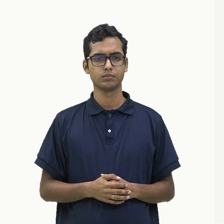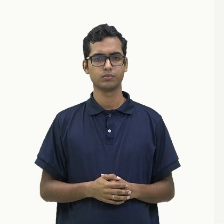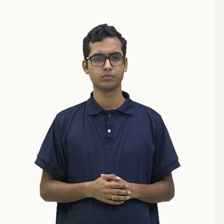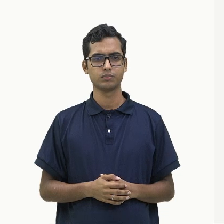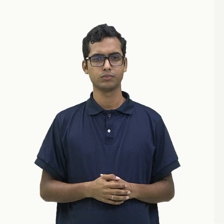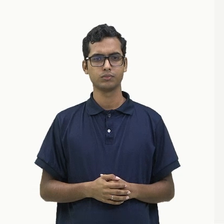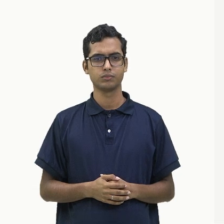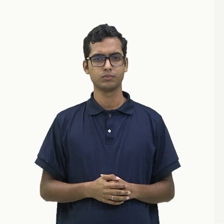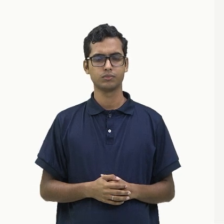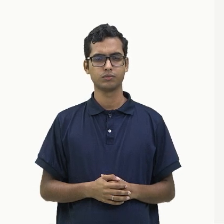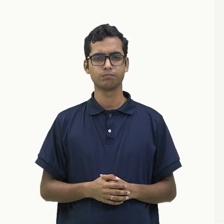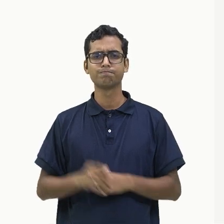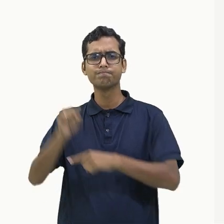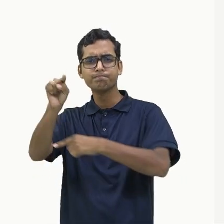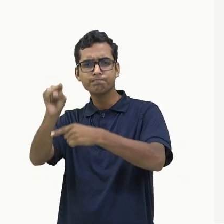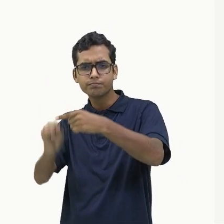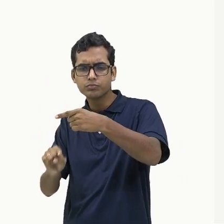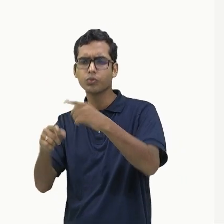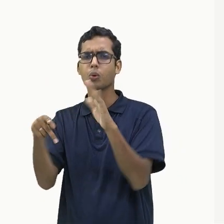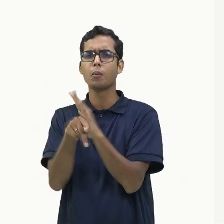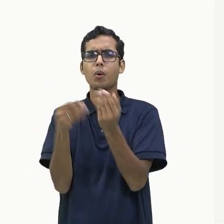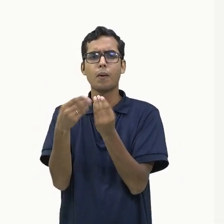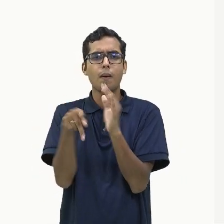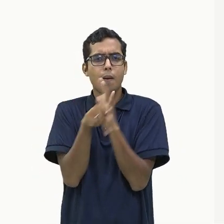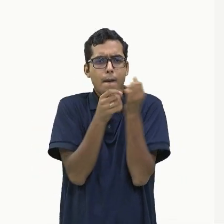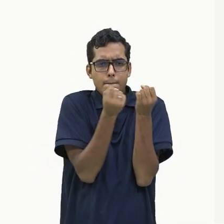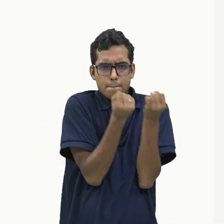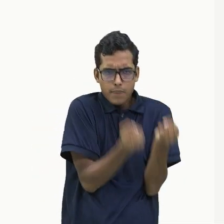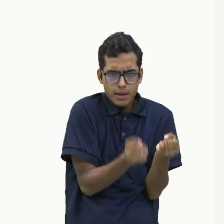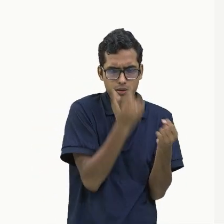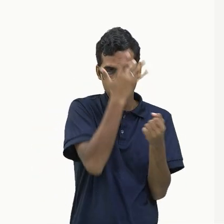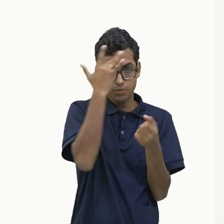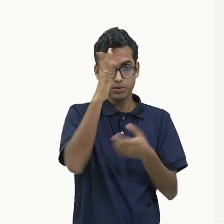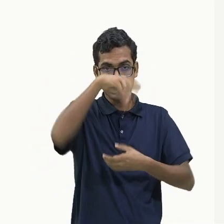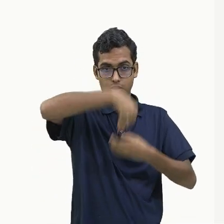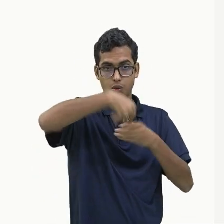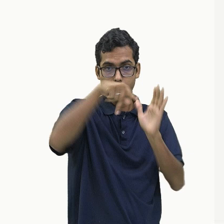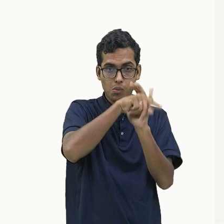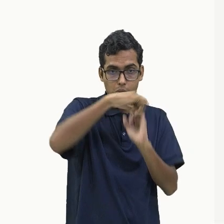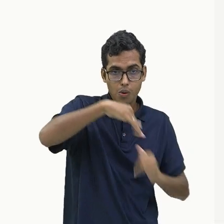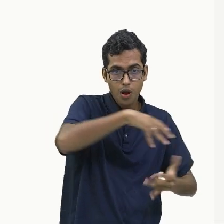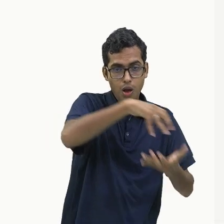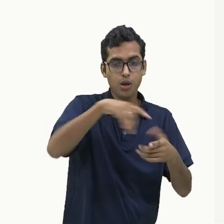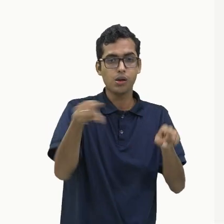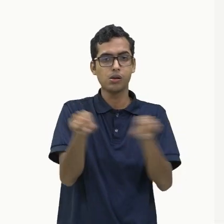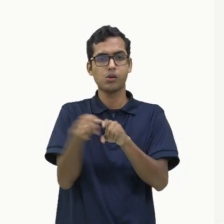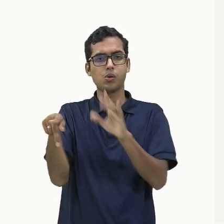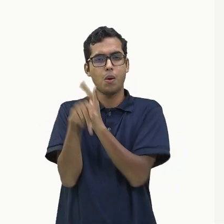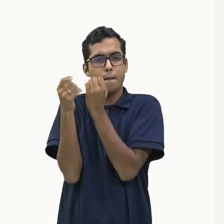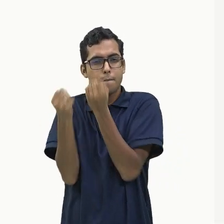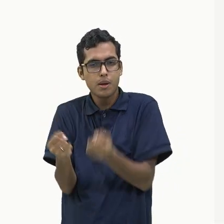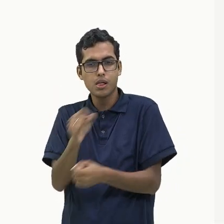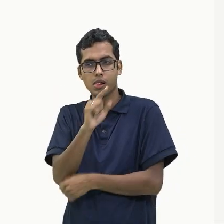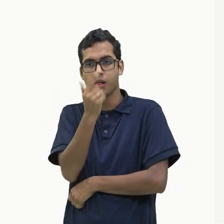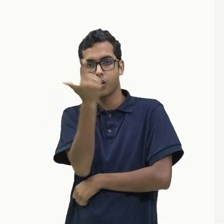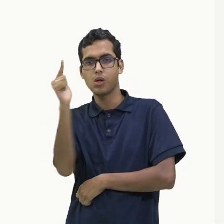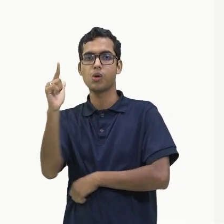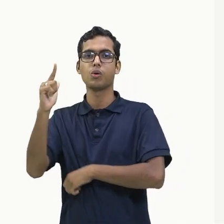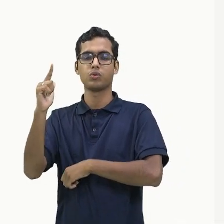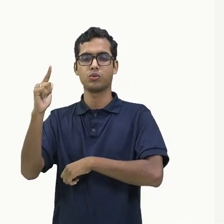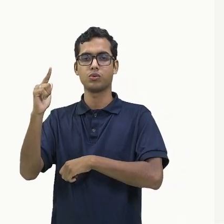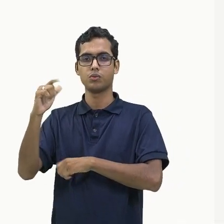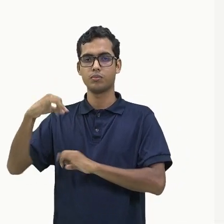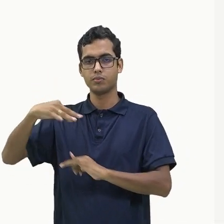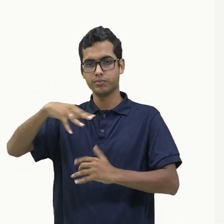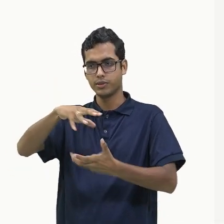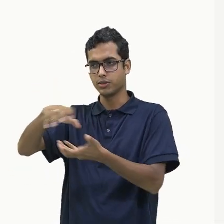a razão entre o peso de uma pessoa na Terra e o seu peso em Netuno